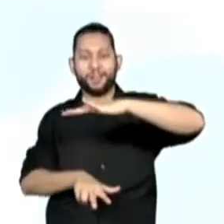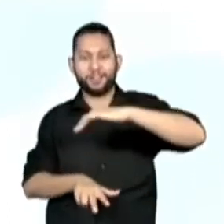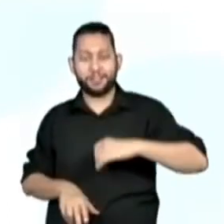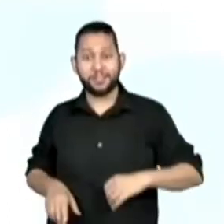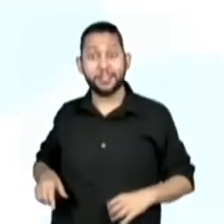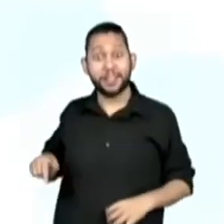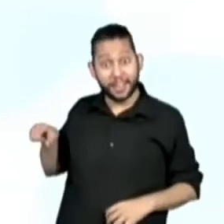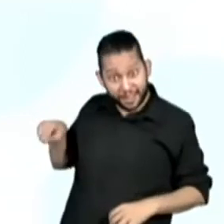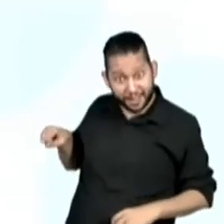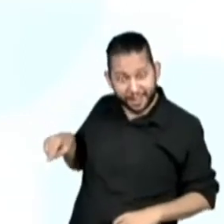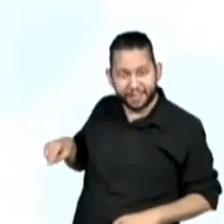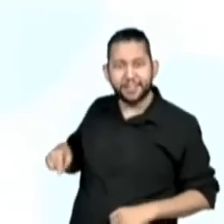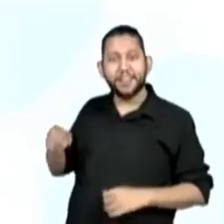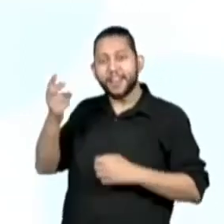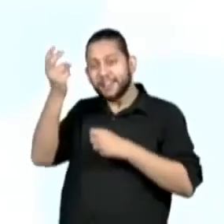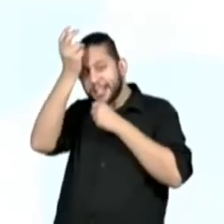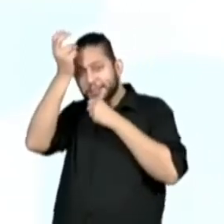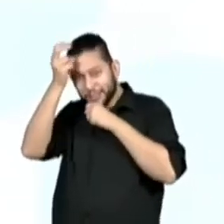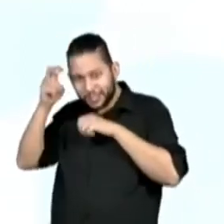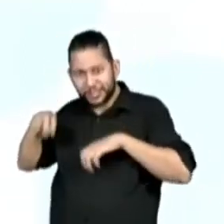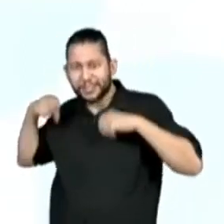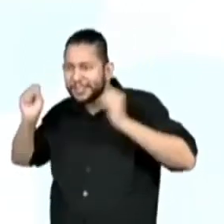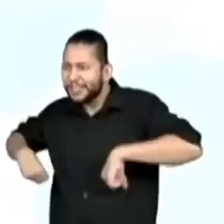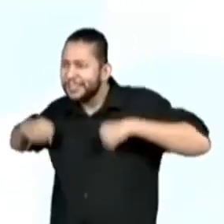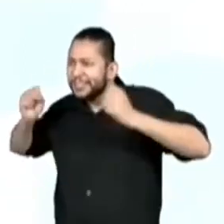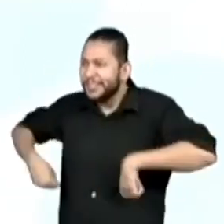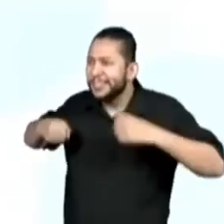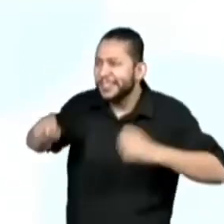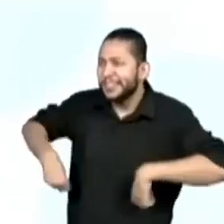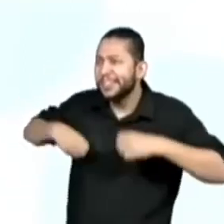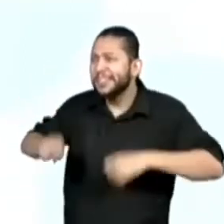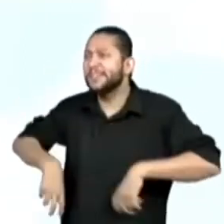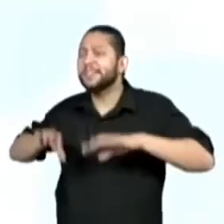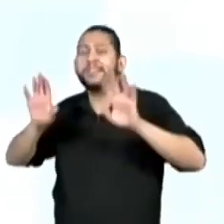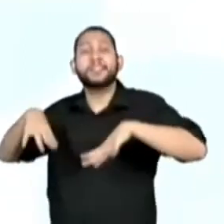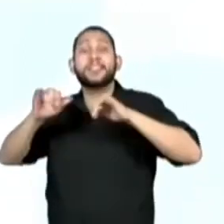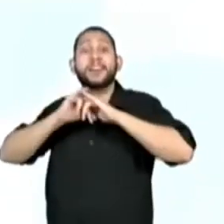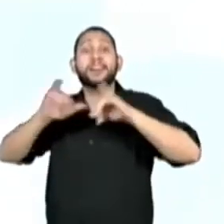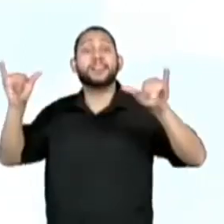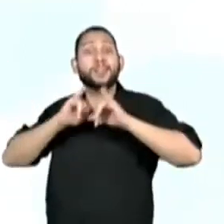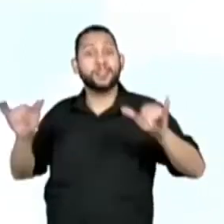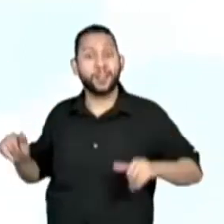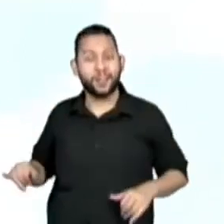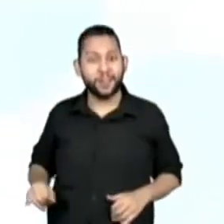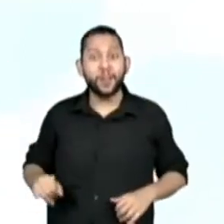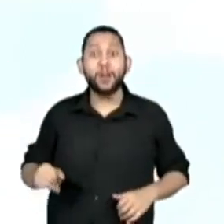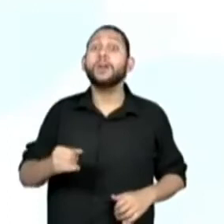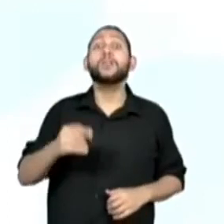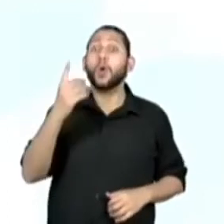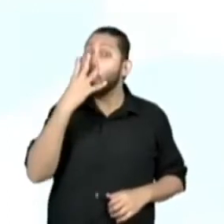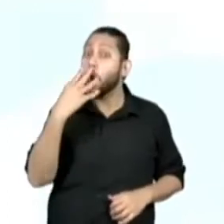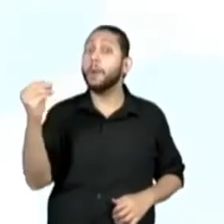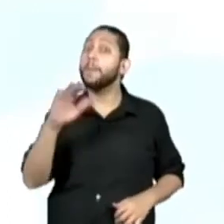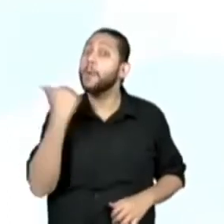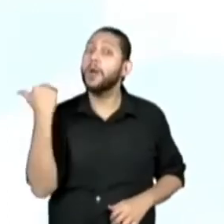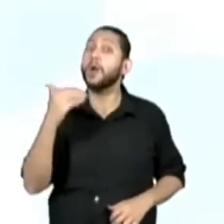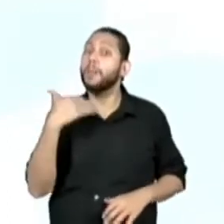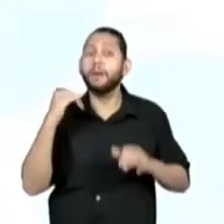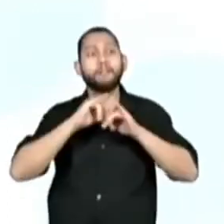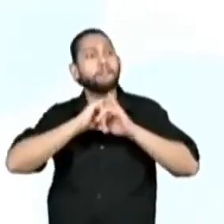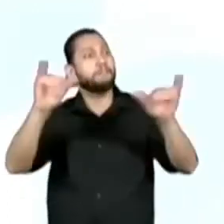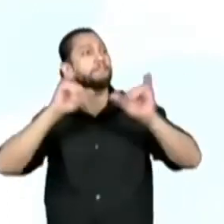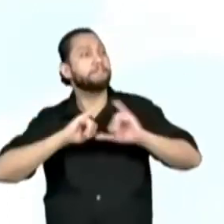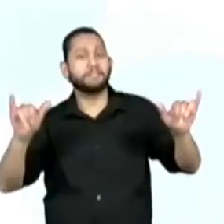cabritinhos saíram correndo e gritando: O lobo morreu.